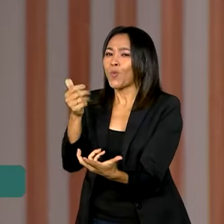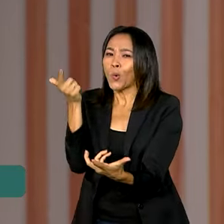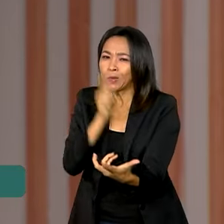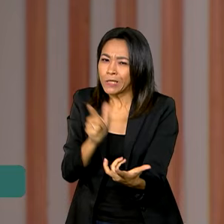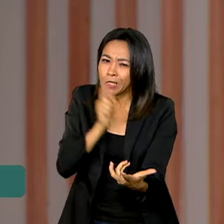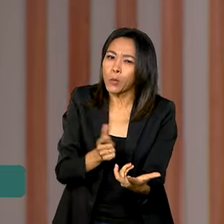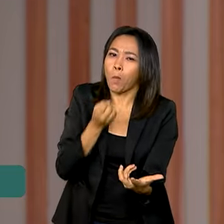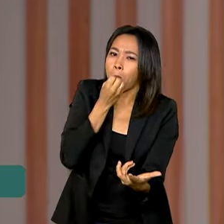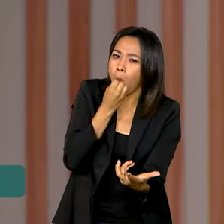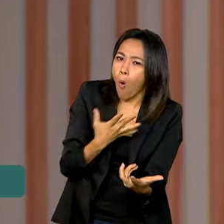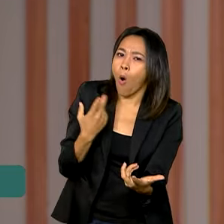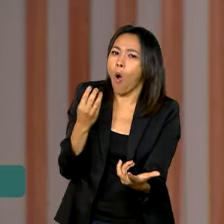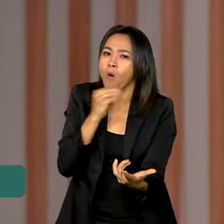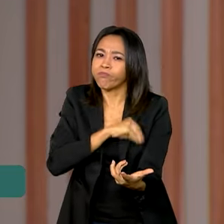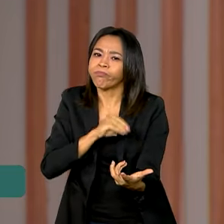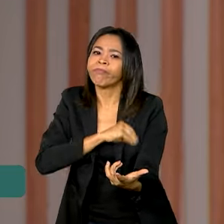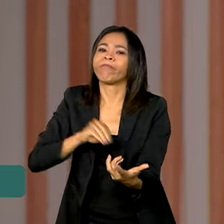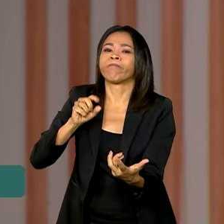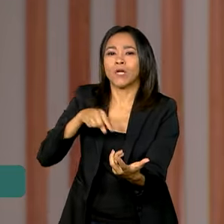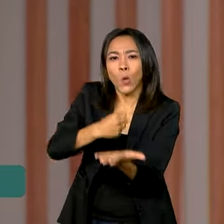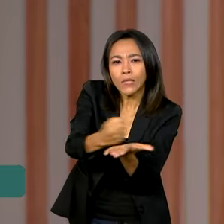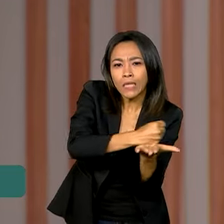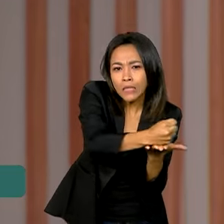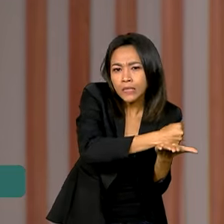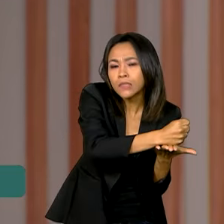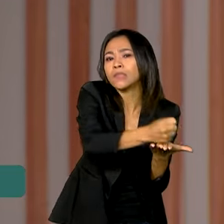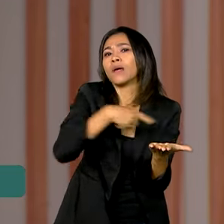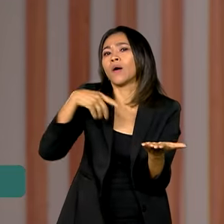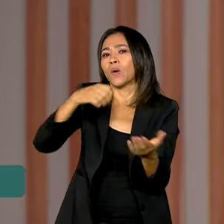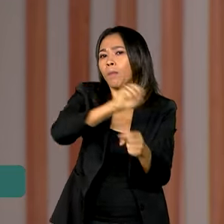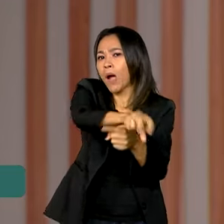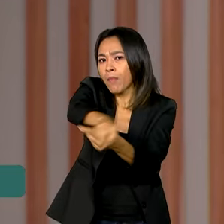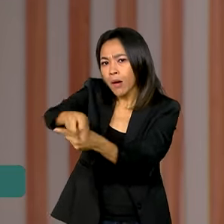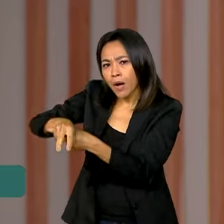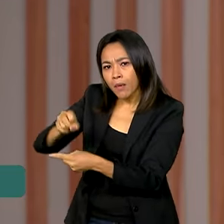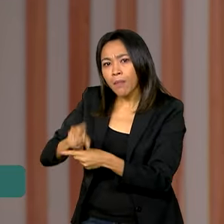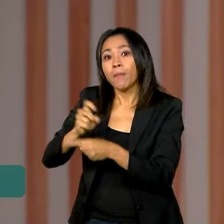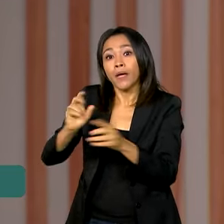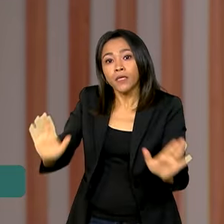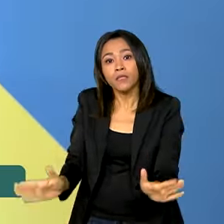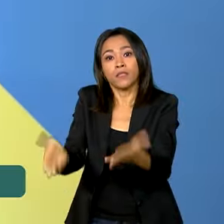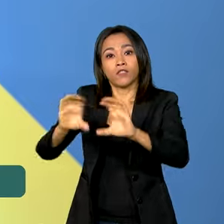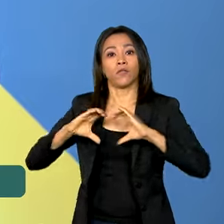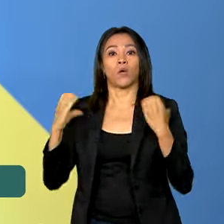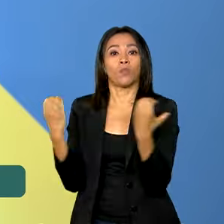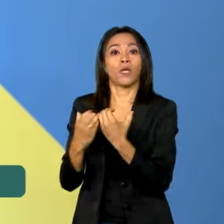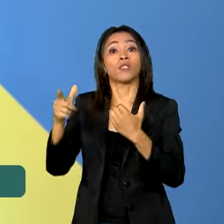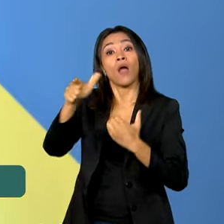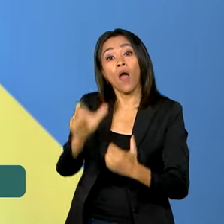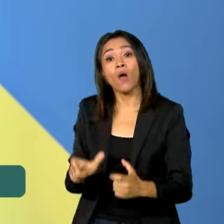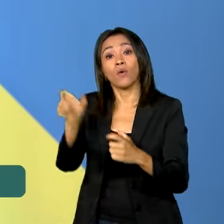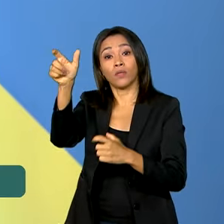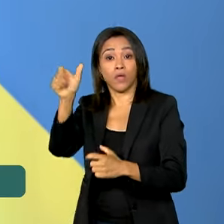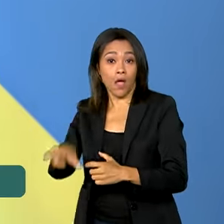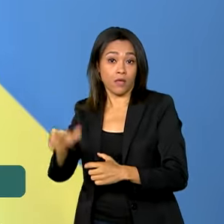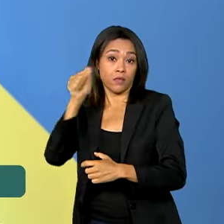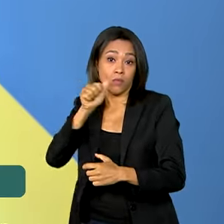e possibilitando a criação de empregos e investimento nas comunidades onde atuam. O foco